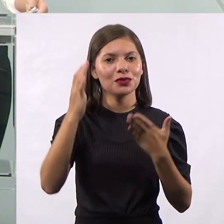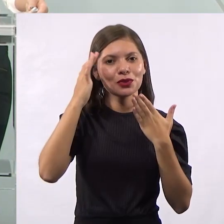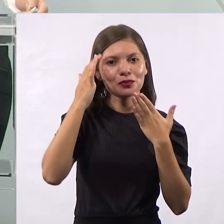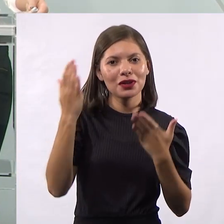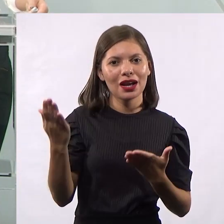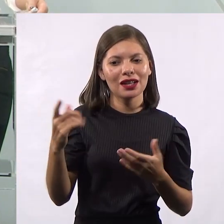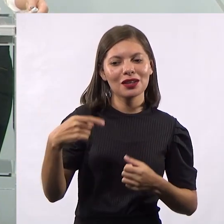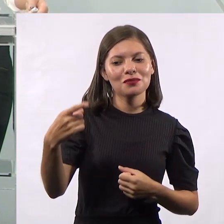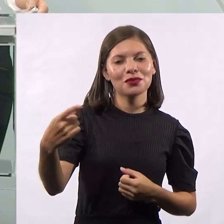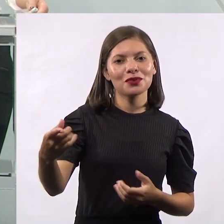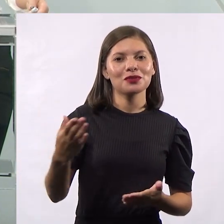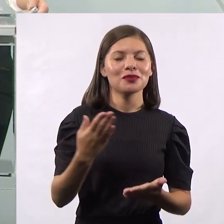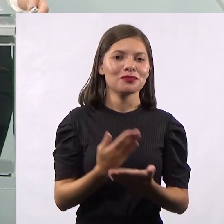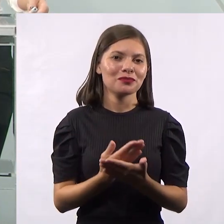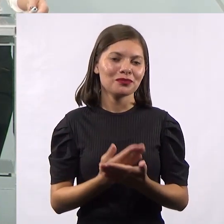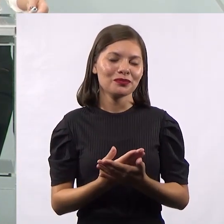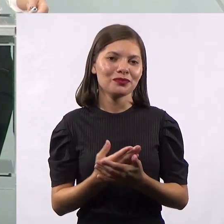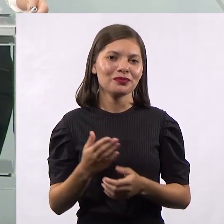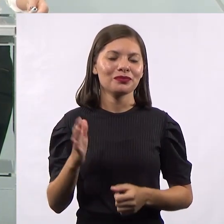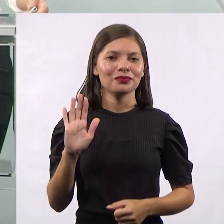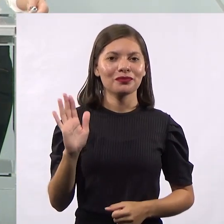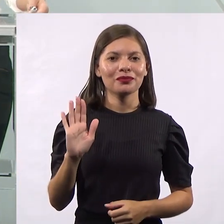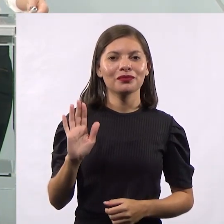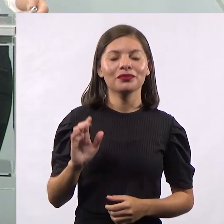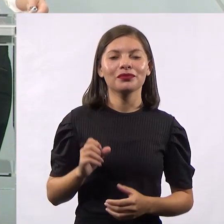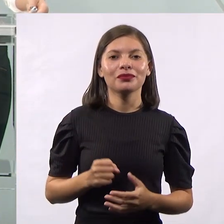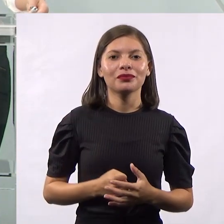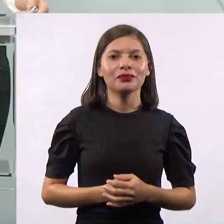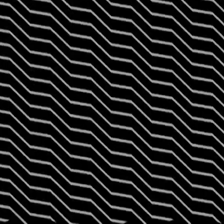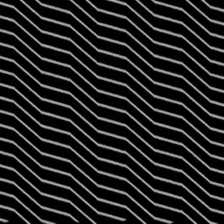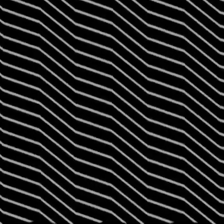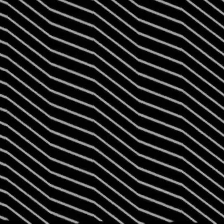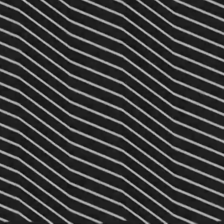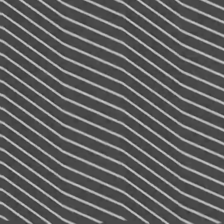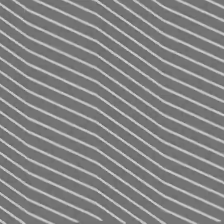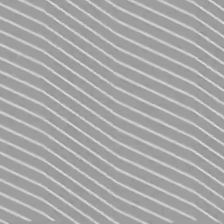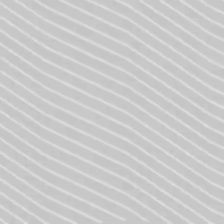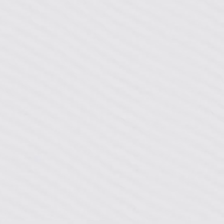administrativo. Tá? Muito obrigada, nos vemos na próxima unidade.